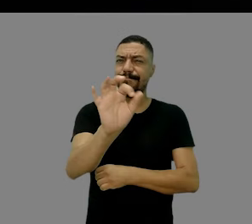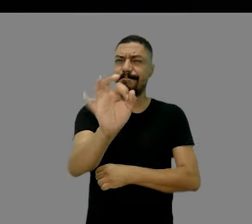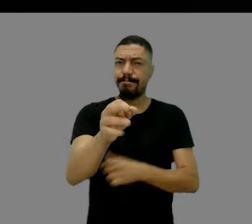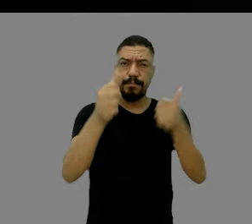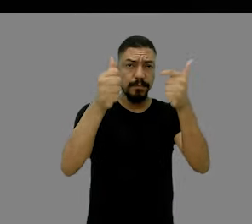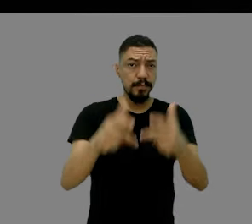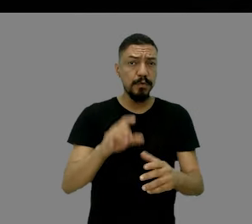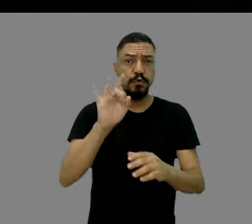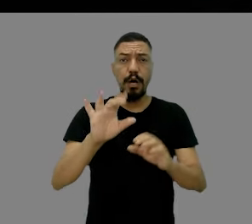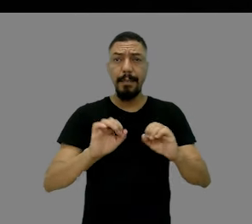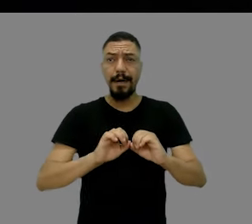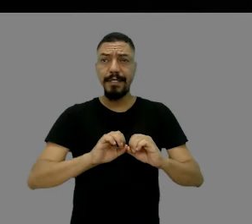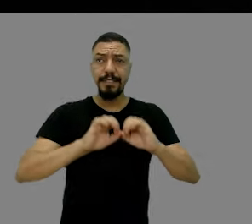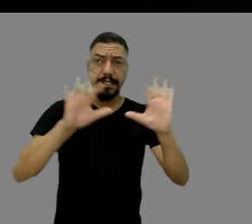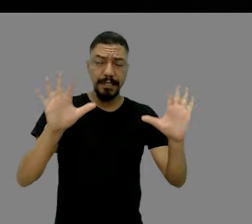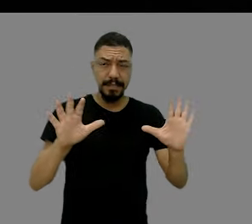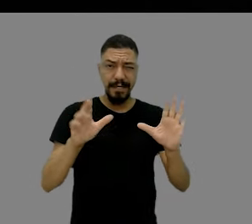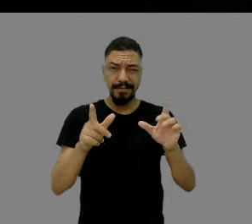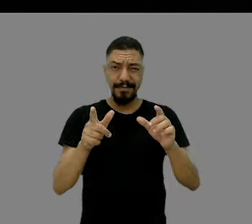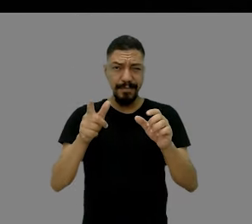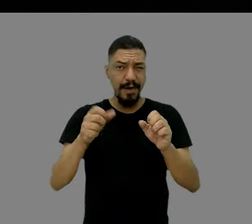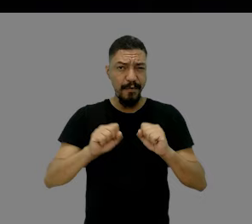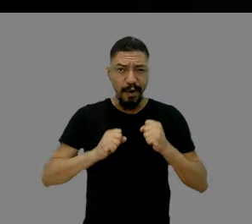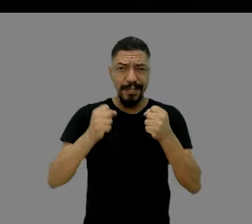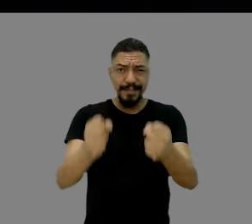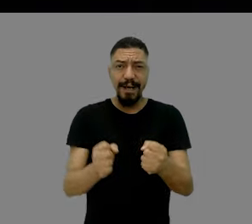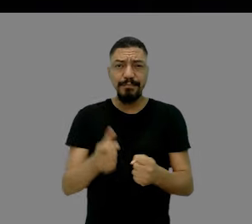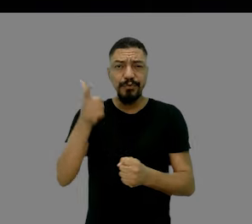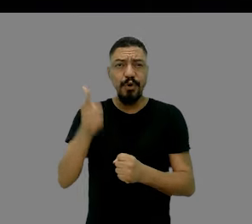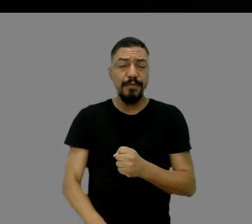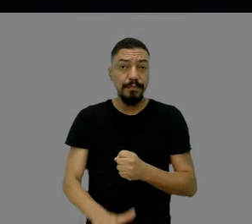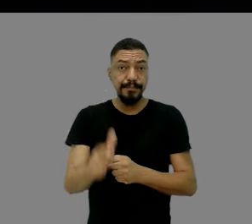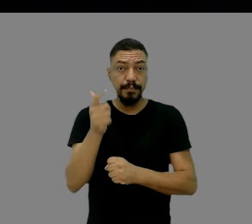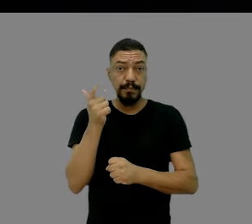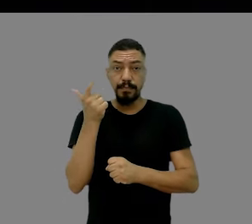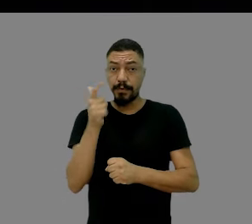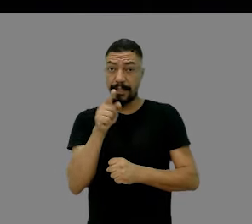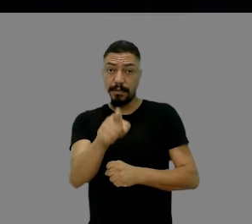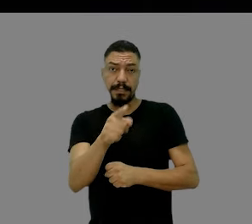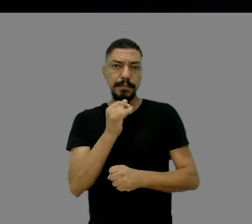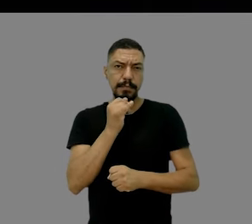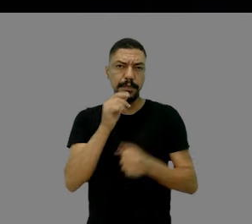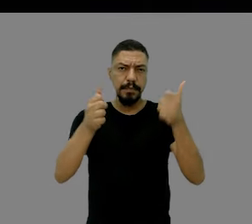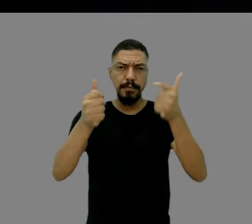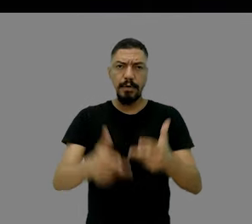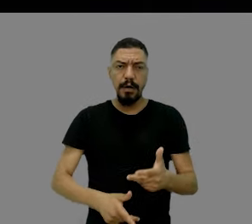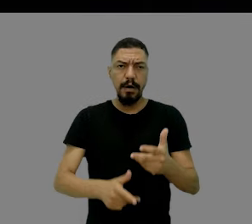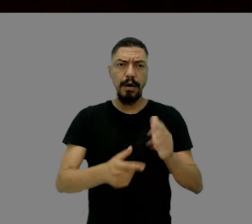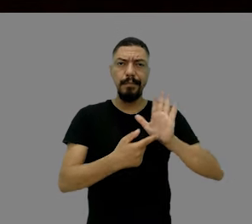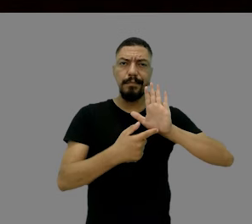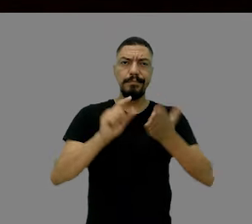não existe, nesse caso, para prestação de contas, independente do valor, se é R$500, se é R$1.000, se é